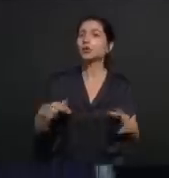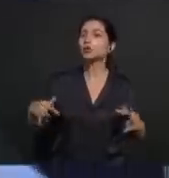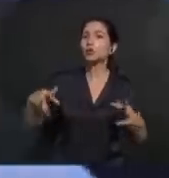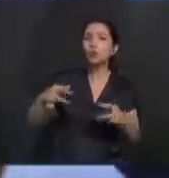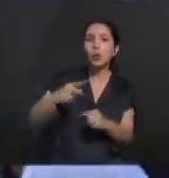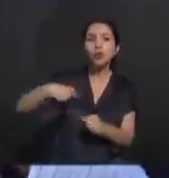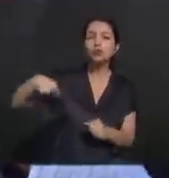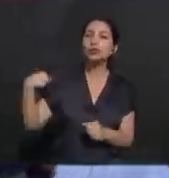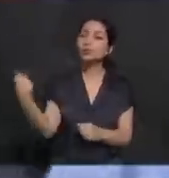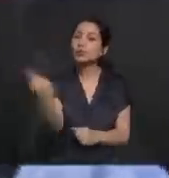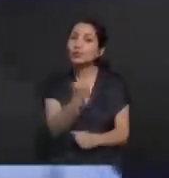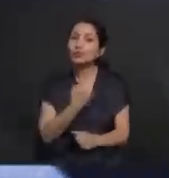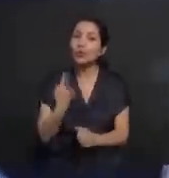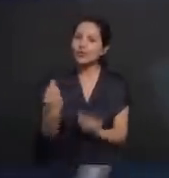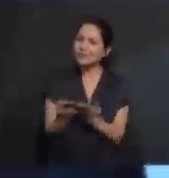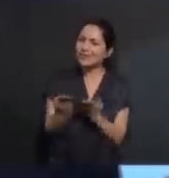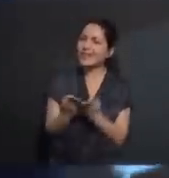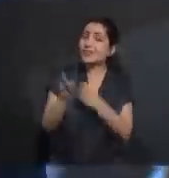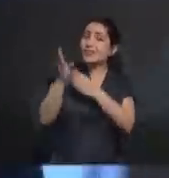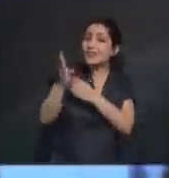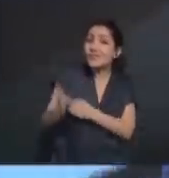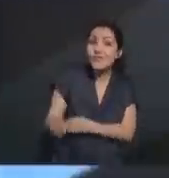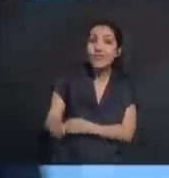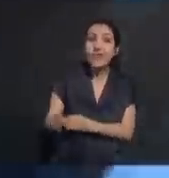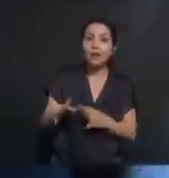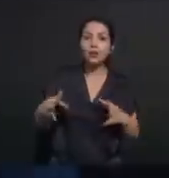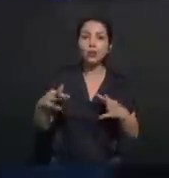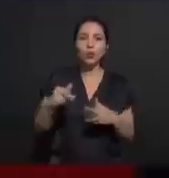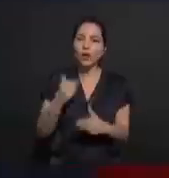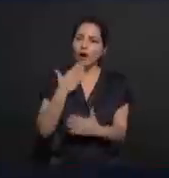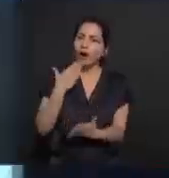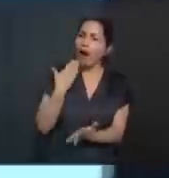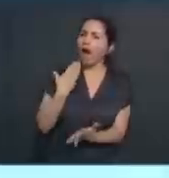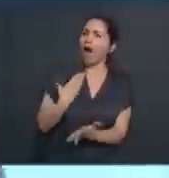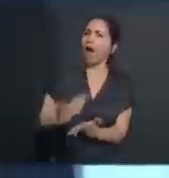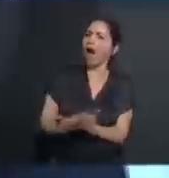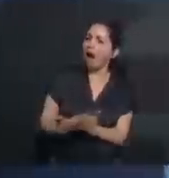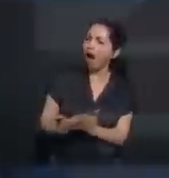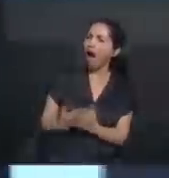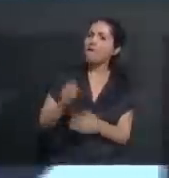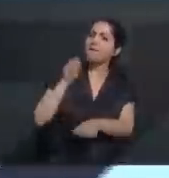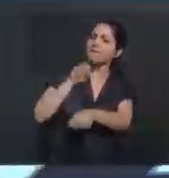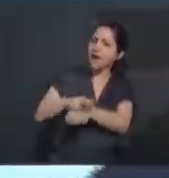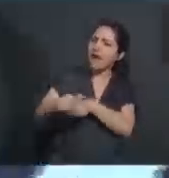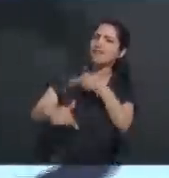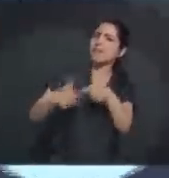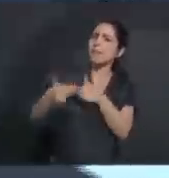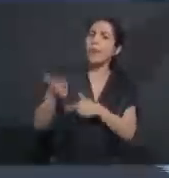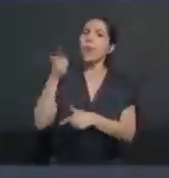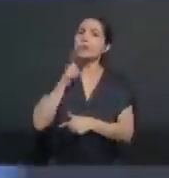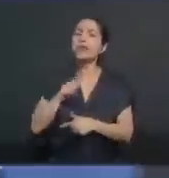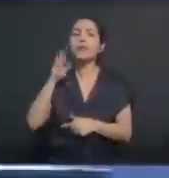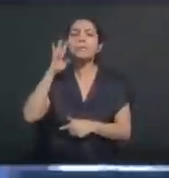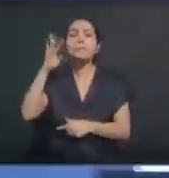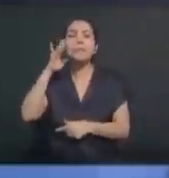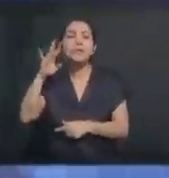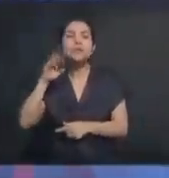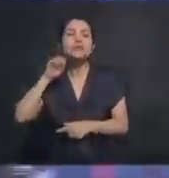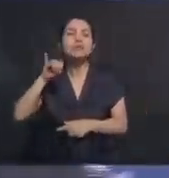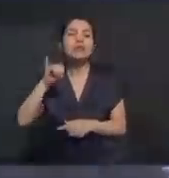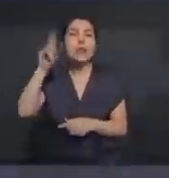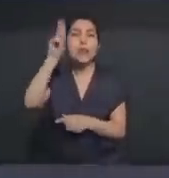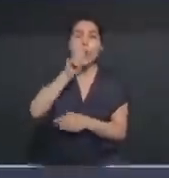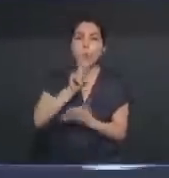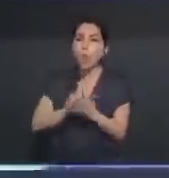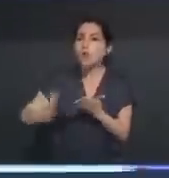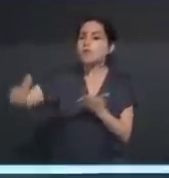falar assim, olha, existe uma bênção especial de Deus sobre o carro dos crentes. Já imaginou se as universidades do mundo descobrissem que jovens